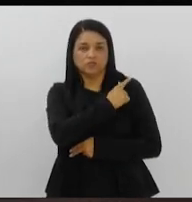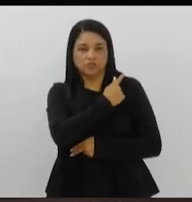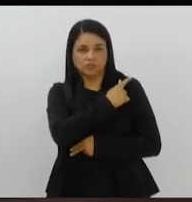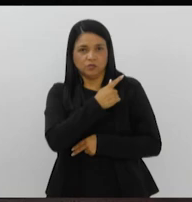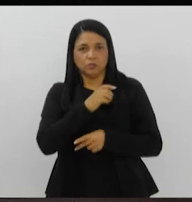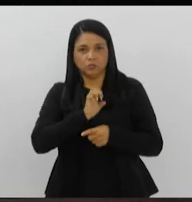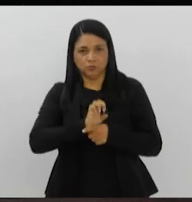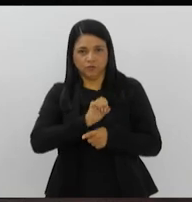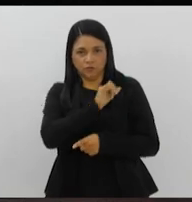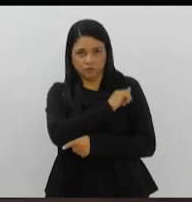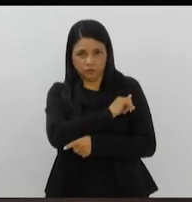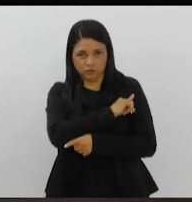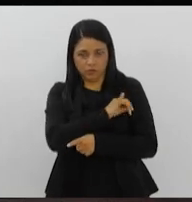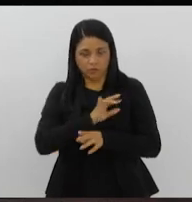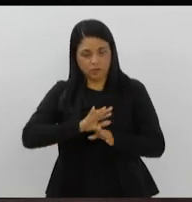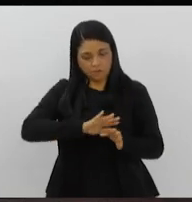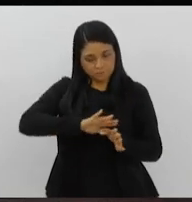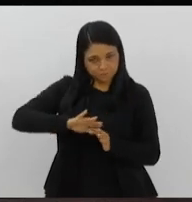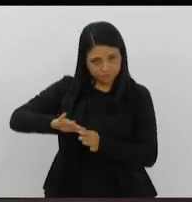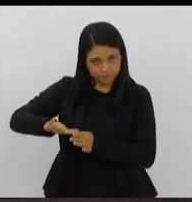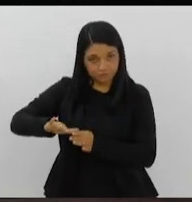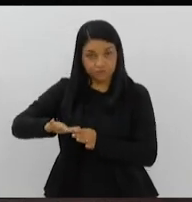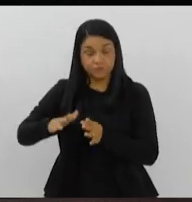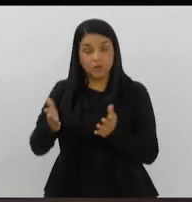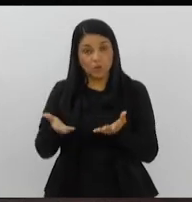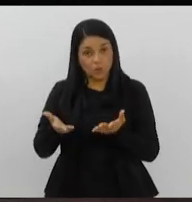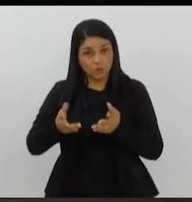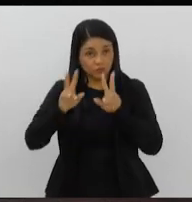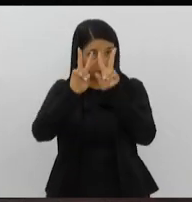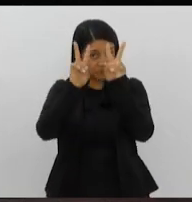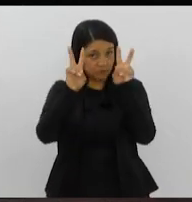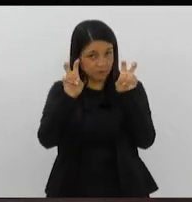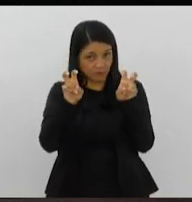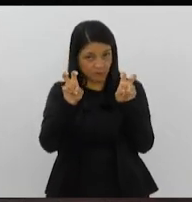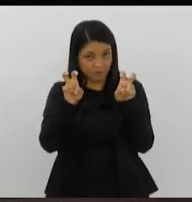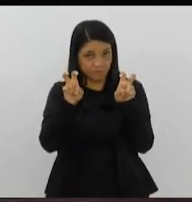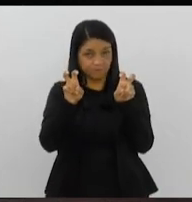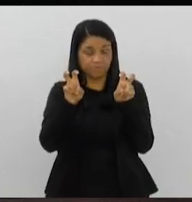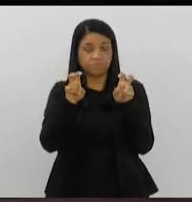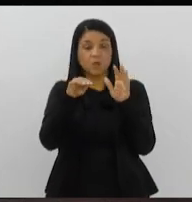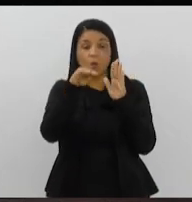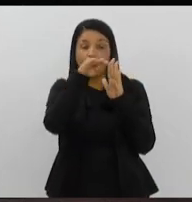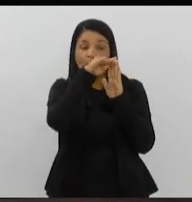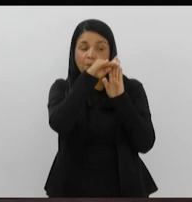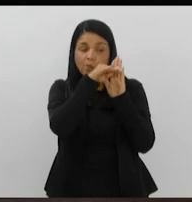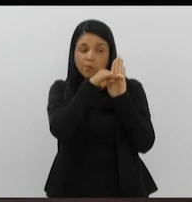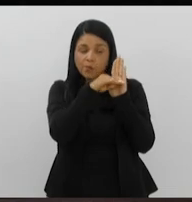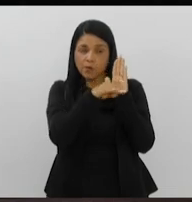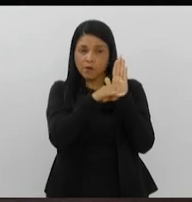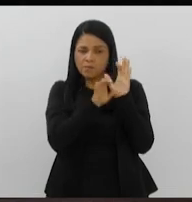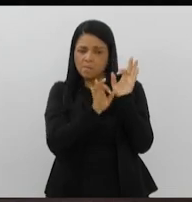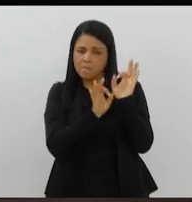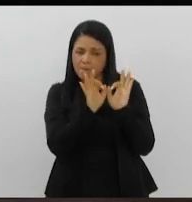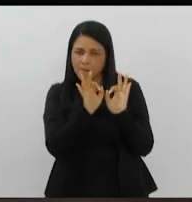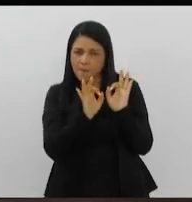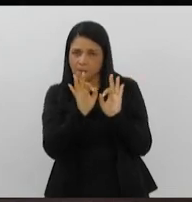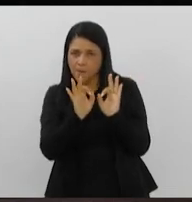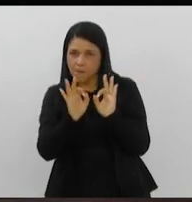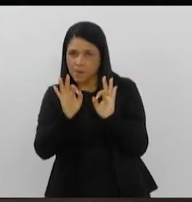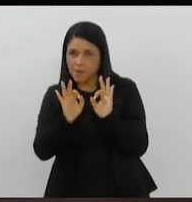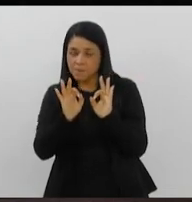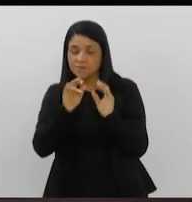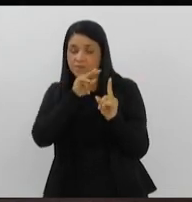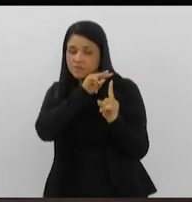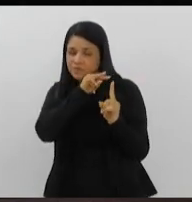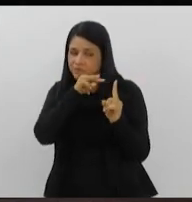que nós estamos tratando aqui. Nós estamos tratando, na verdade, de um programa muito bem elaborado que